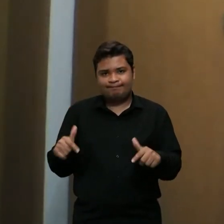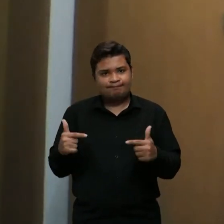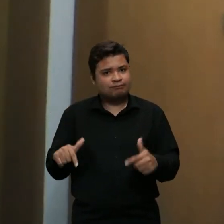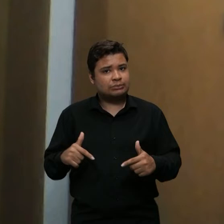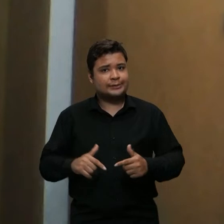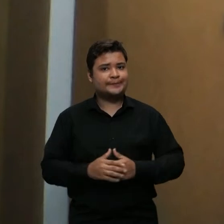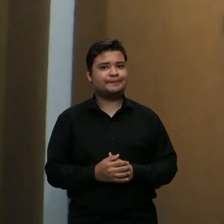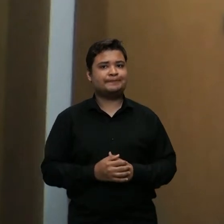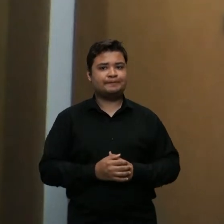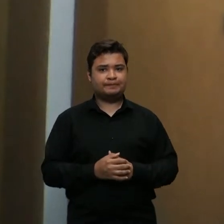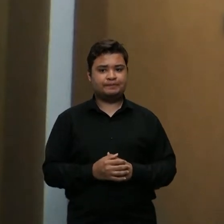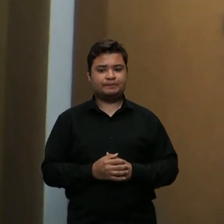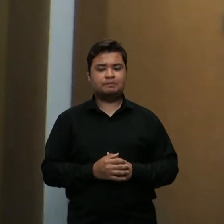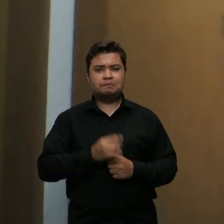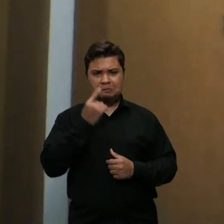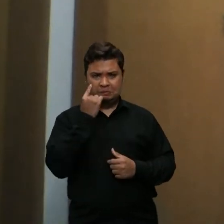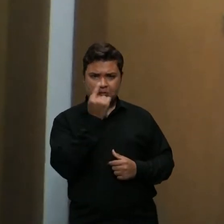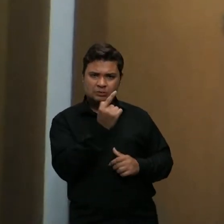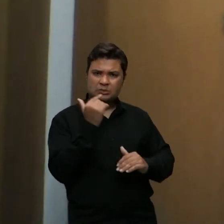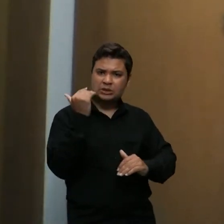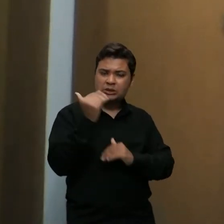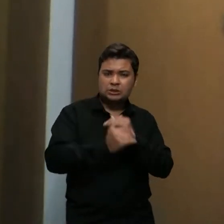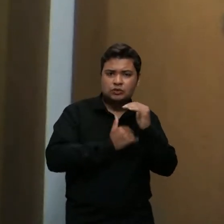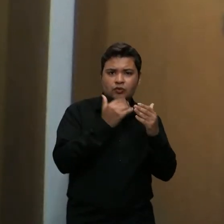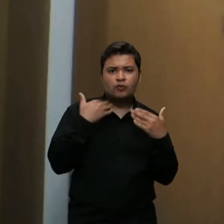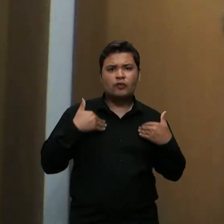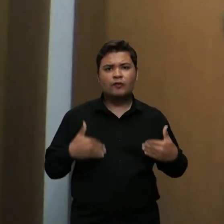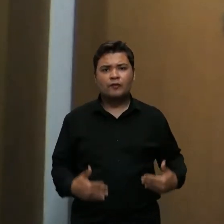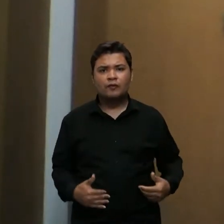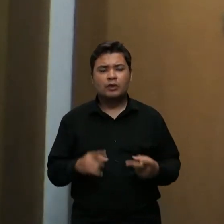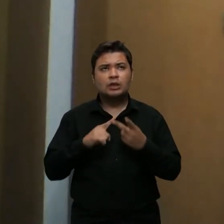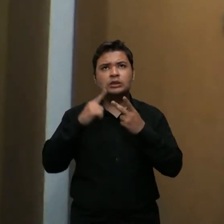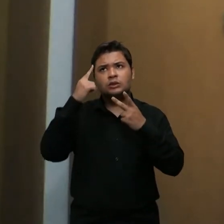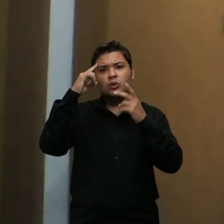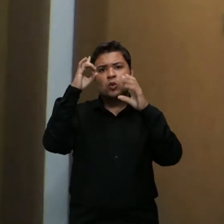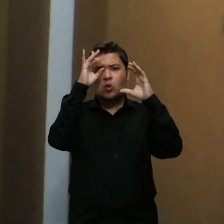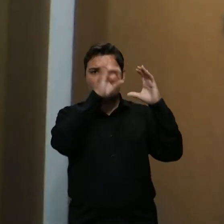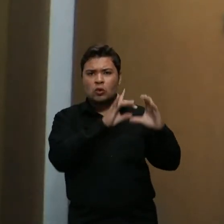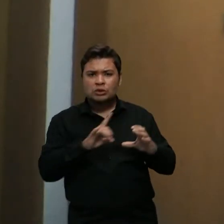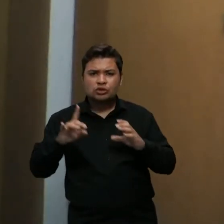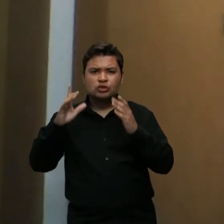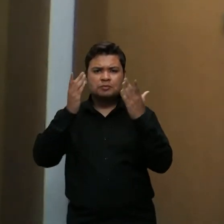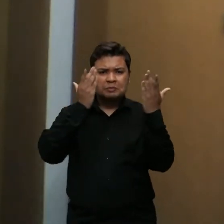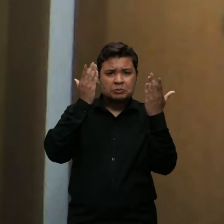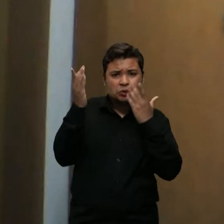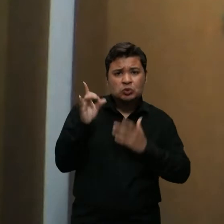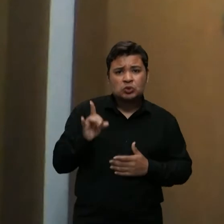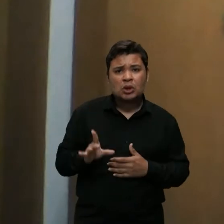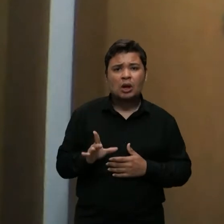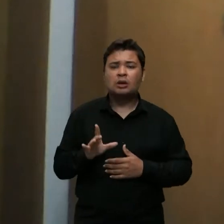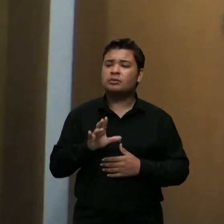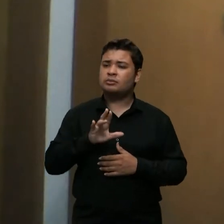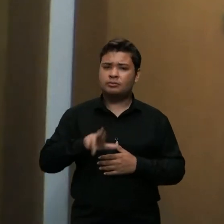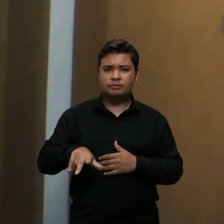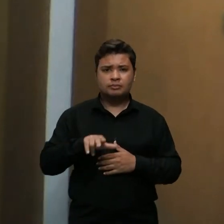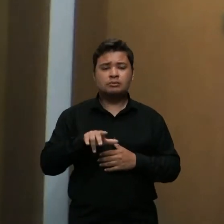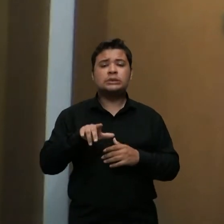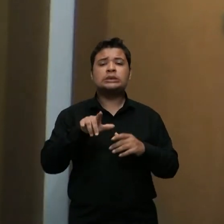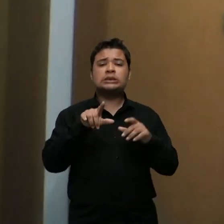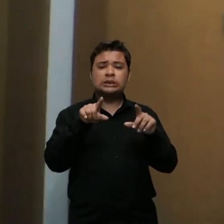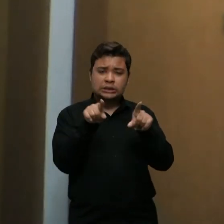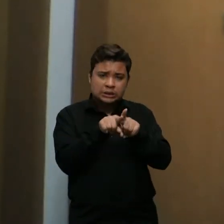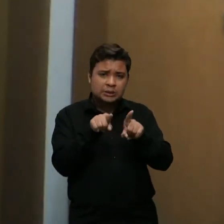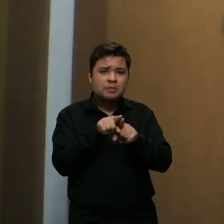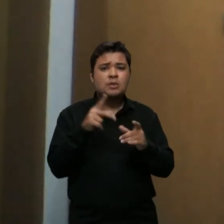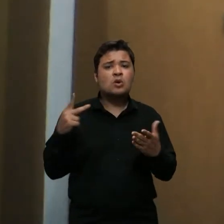comprometimento de um desenvolvimento físico, cognitivo ou psicológico, tem um comprometimento também de